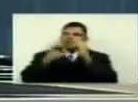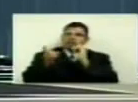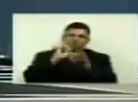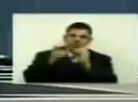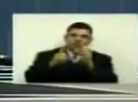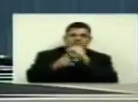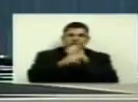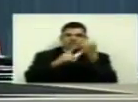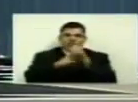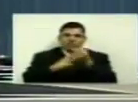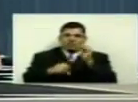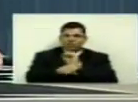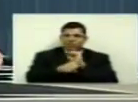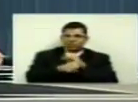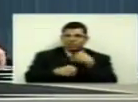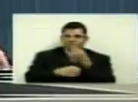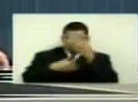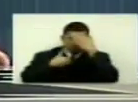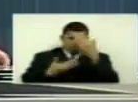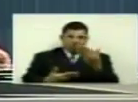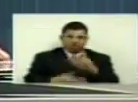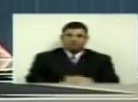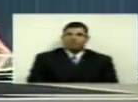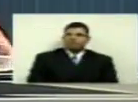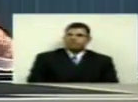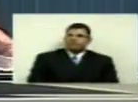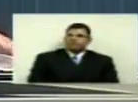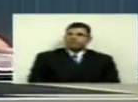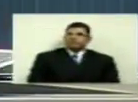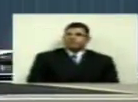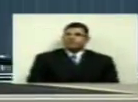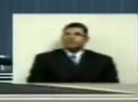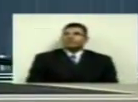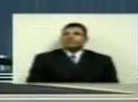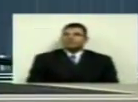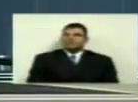o debate que a sociedade espera de nós. Muito obrigado, deputado. Obrigada, deputado Marcelo Ramos. Próximo...